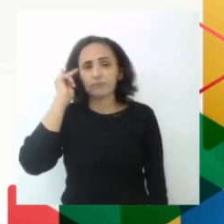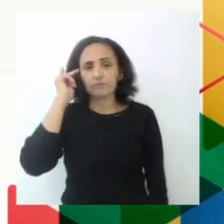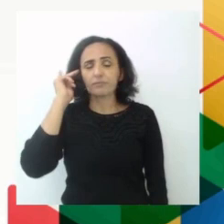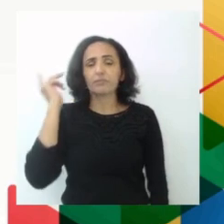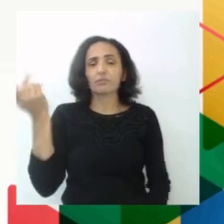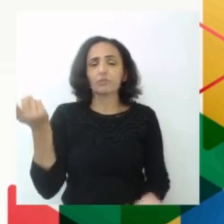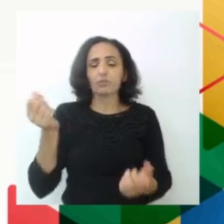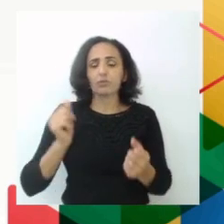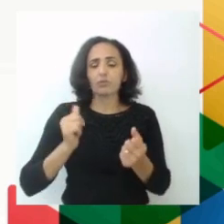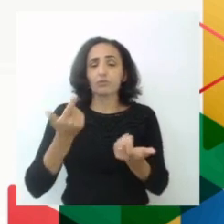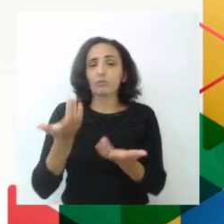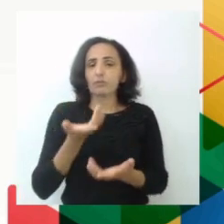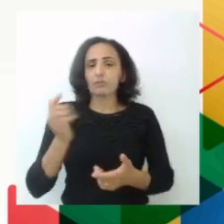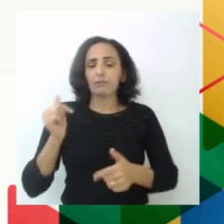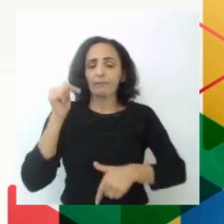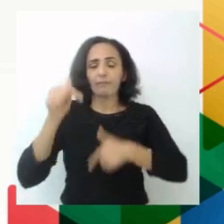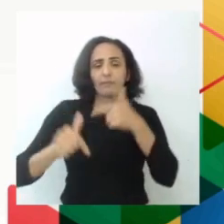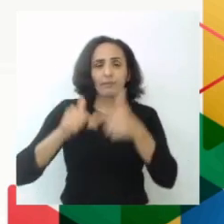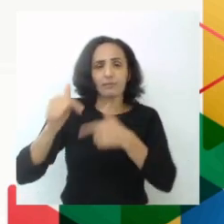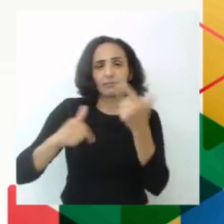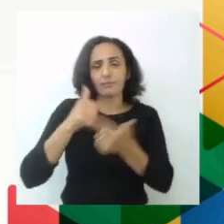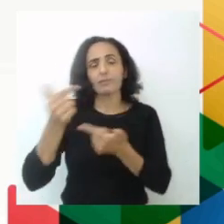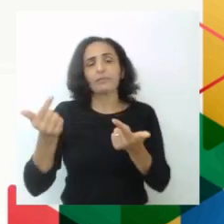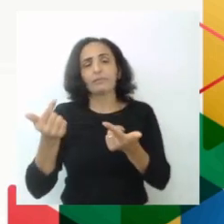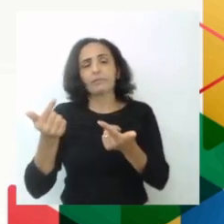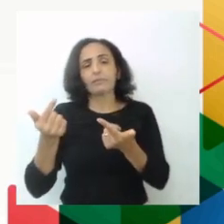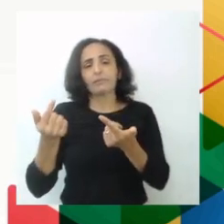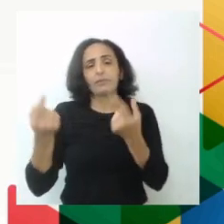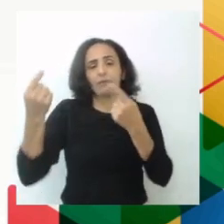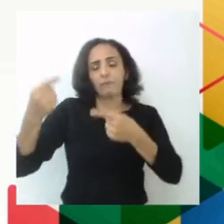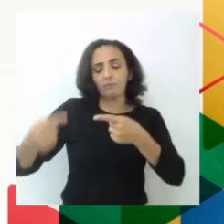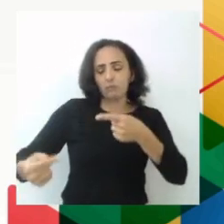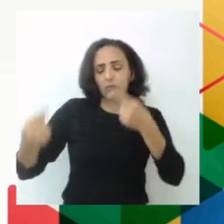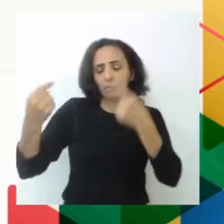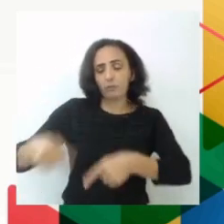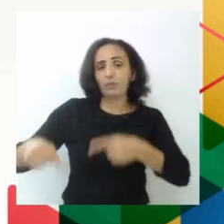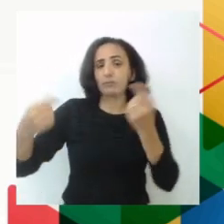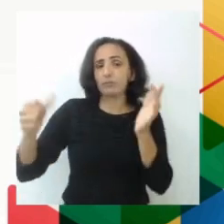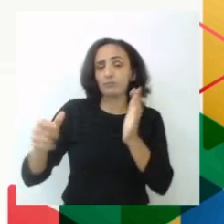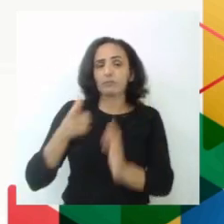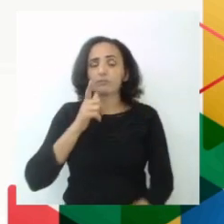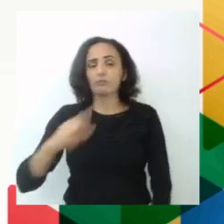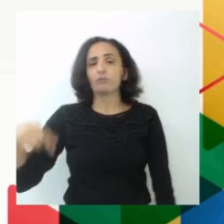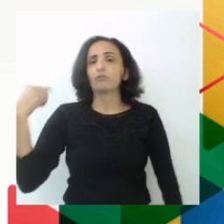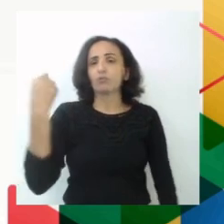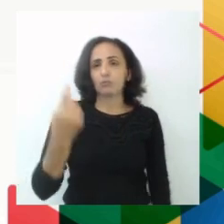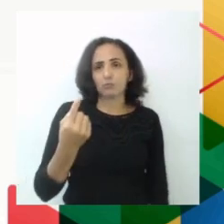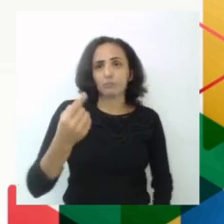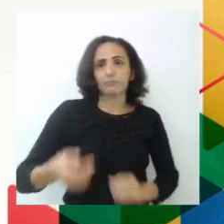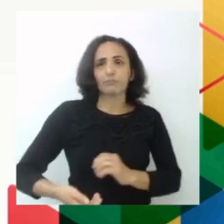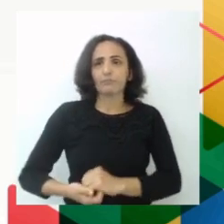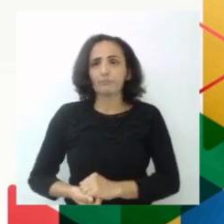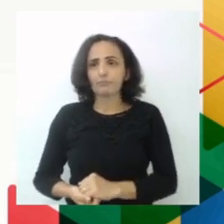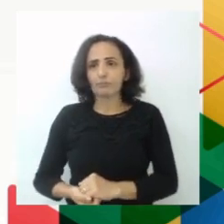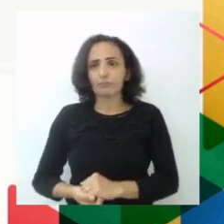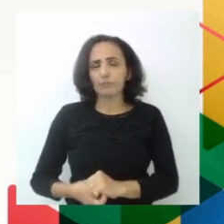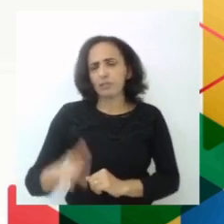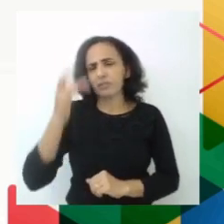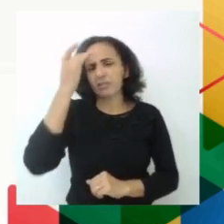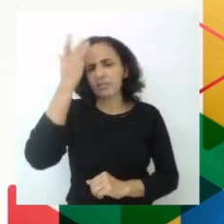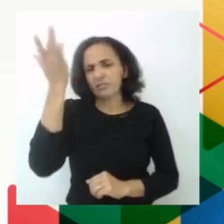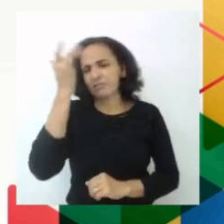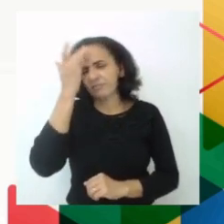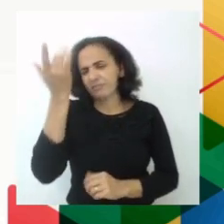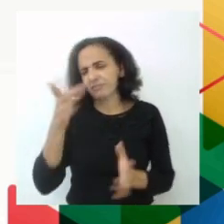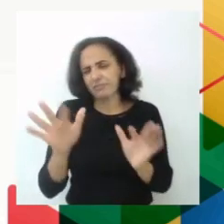têm cargos pré-determinados, não ocupam duas funções distintas ao mesmo tempo. Então, tá aí simples e fácil,